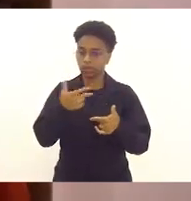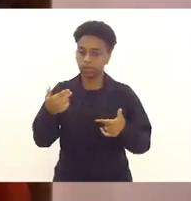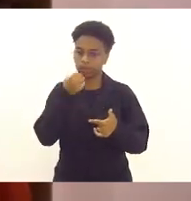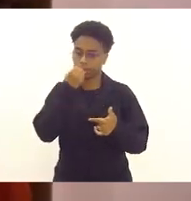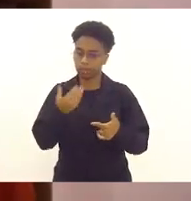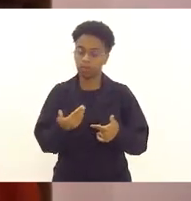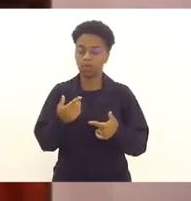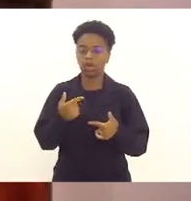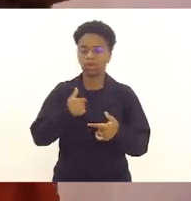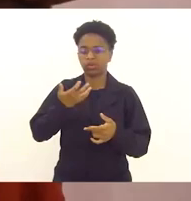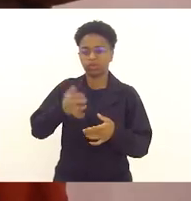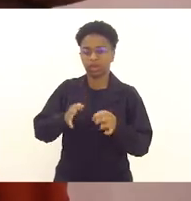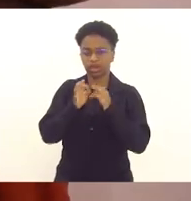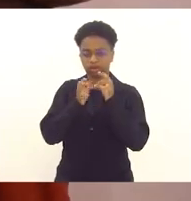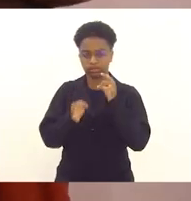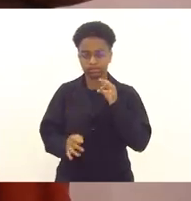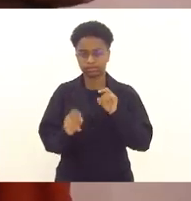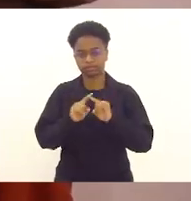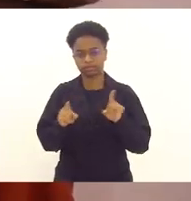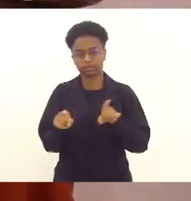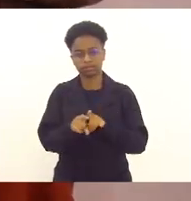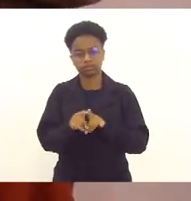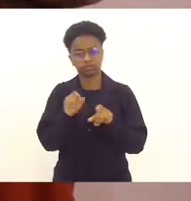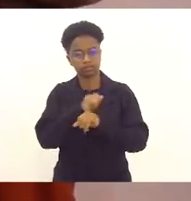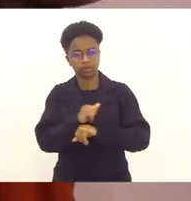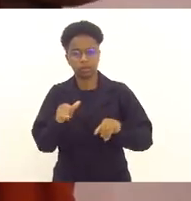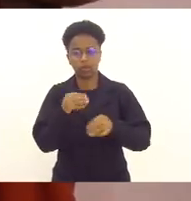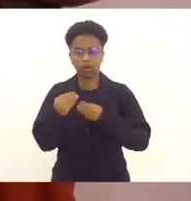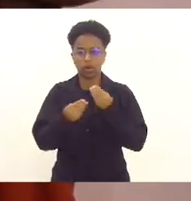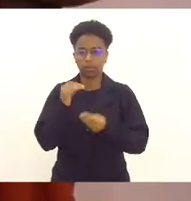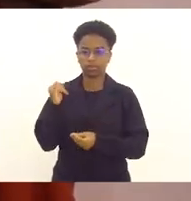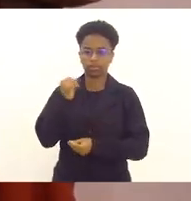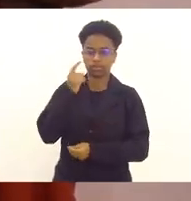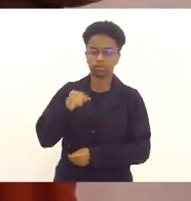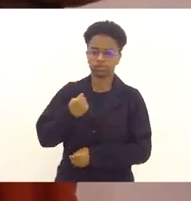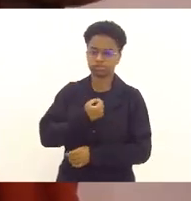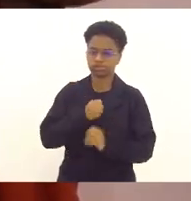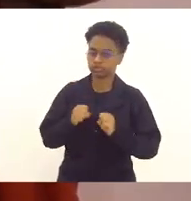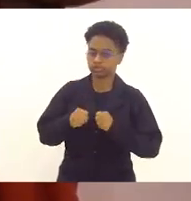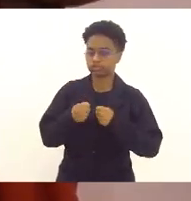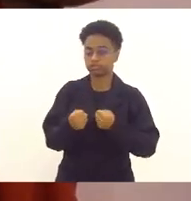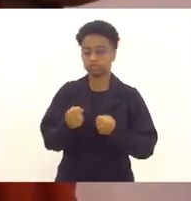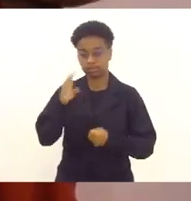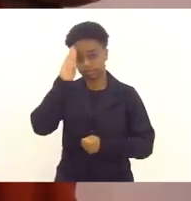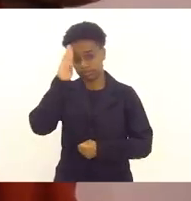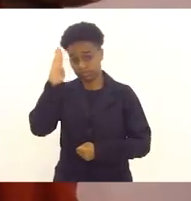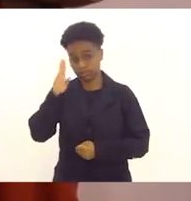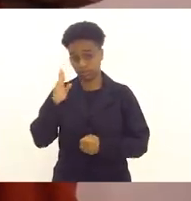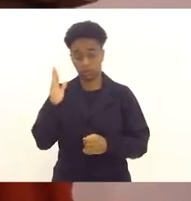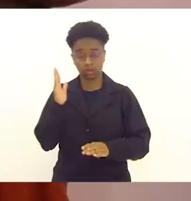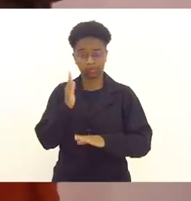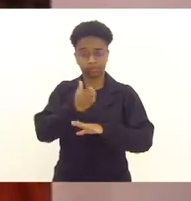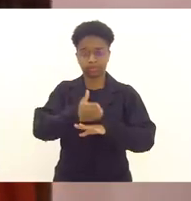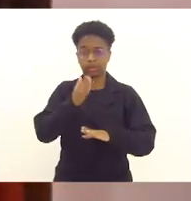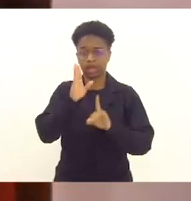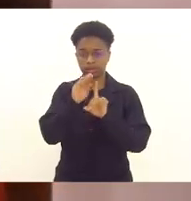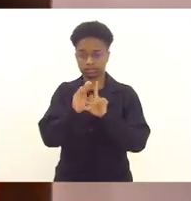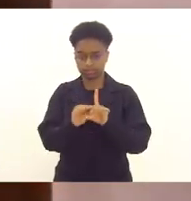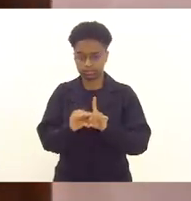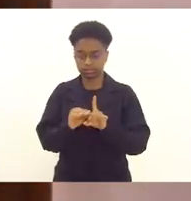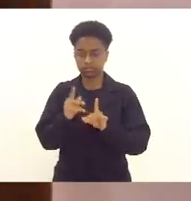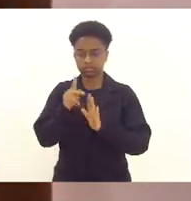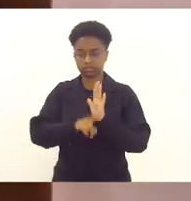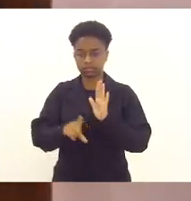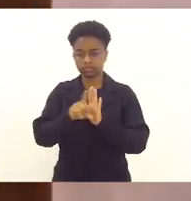quero me alongar mas dizer também dessa desse nosso esforço em especial no combate ao assédio um PL que a gente eh protocolou